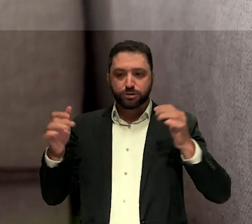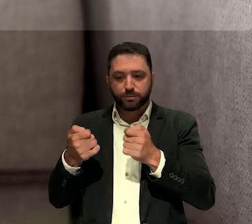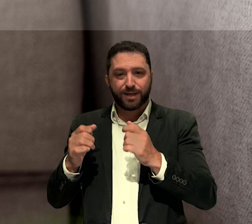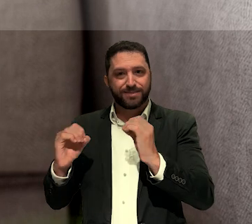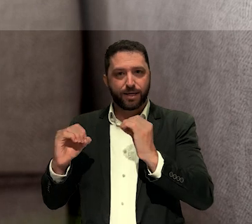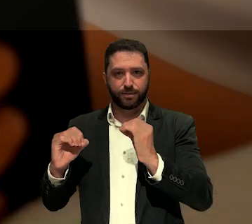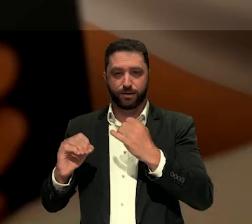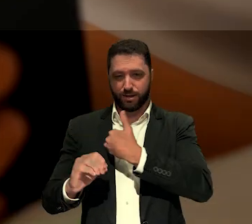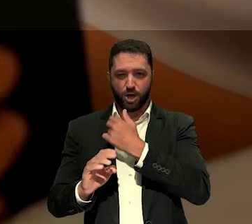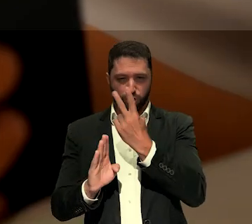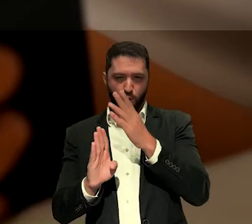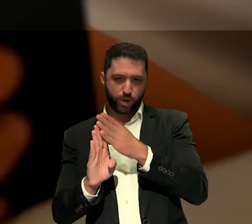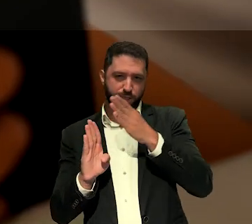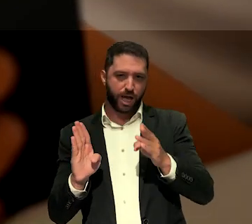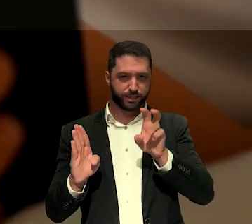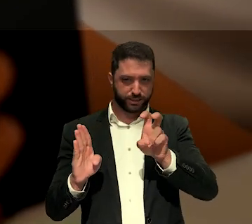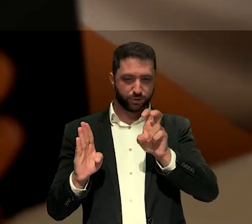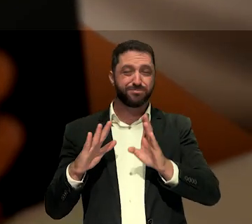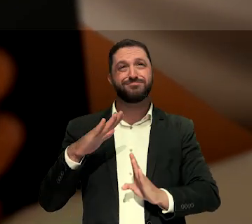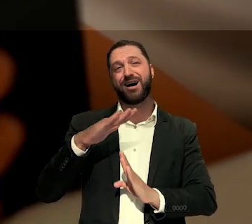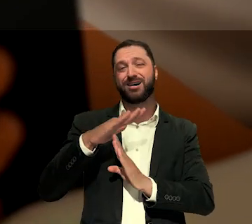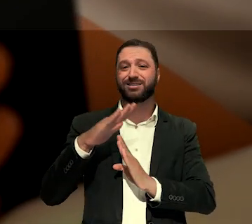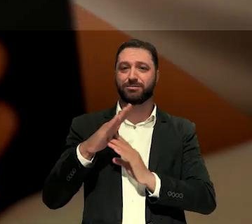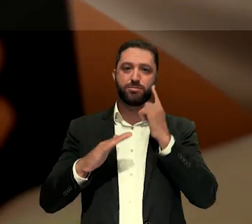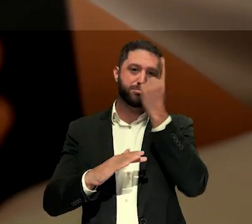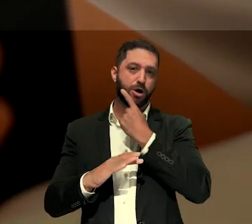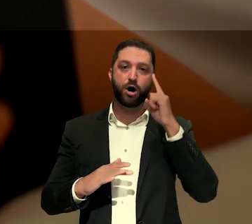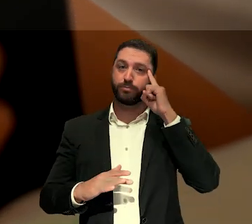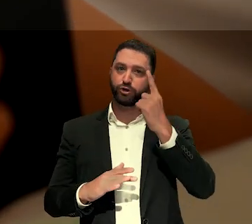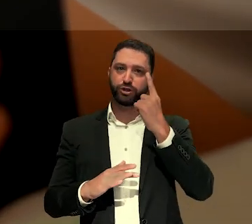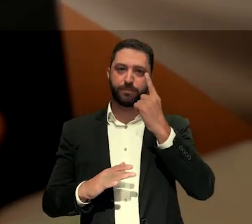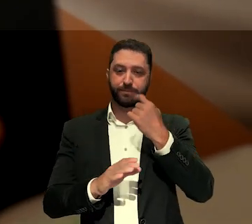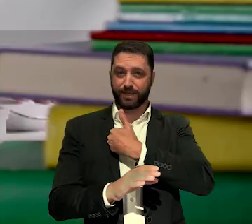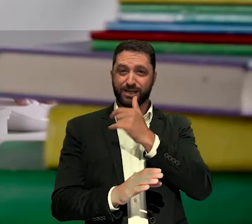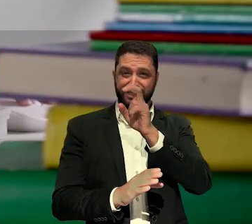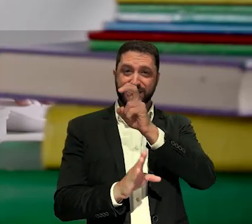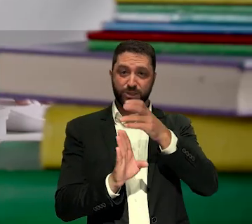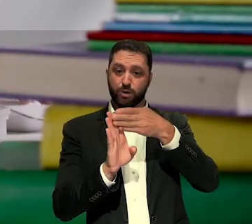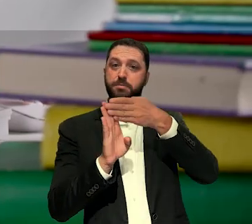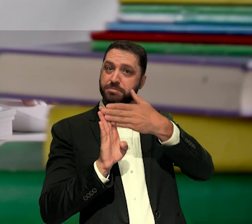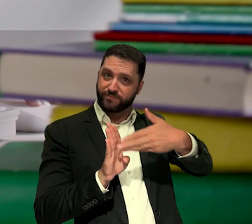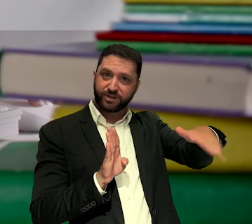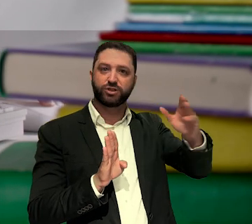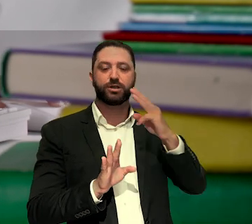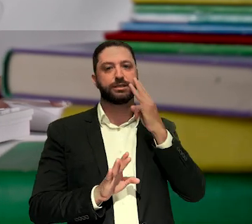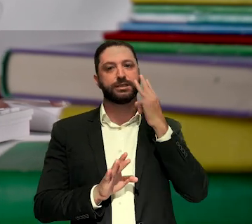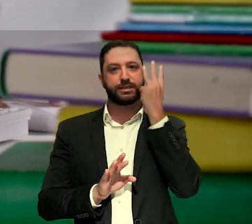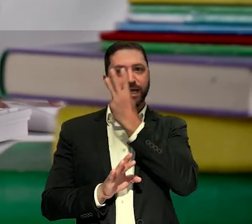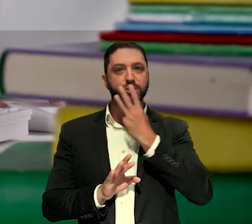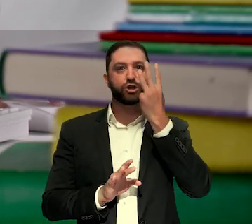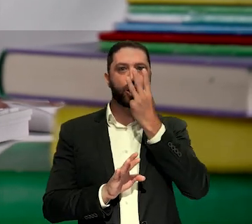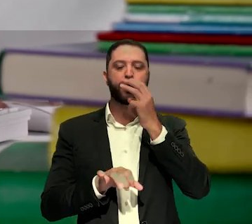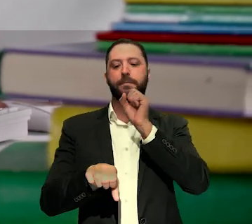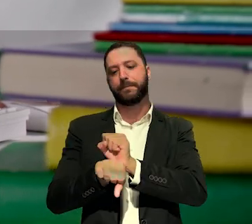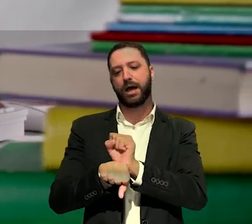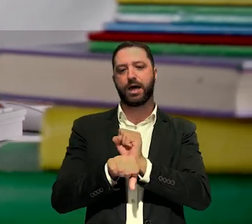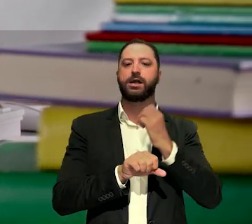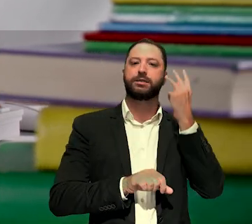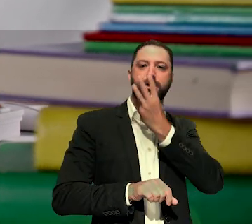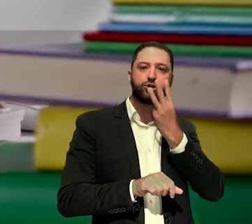tecnologia. De 2 a 5, no máximo 1 hora por dia. E acima de 5 anos,